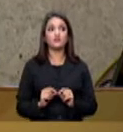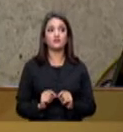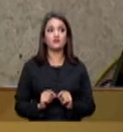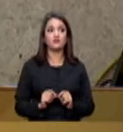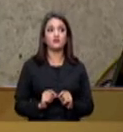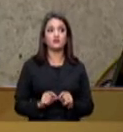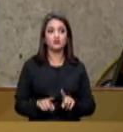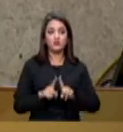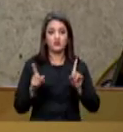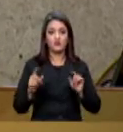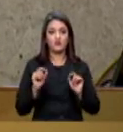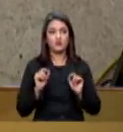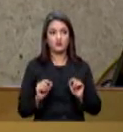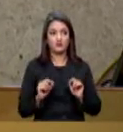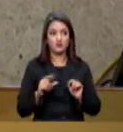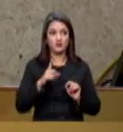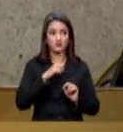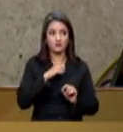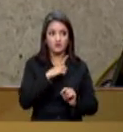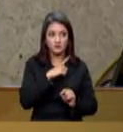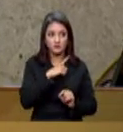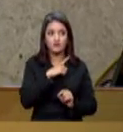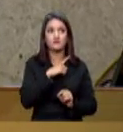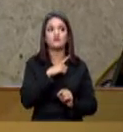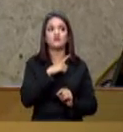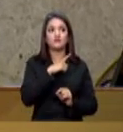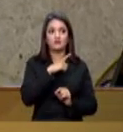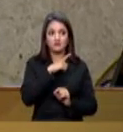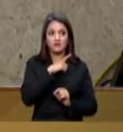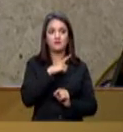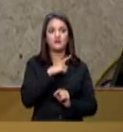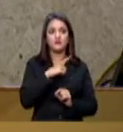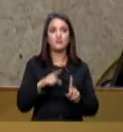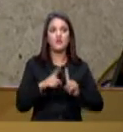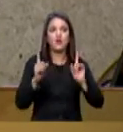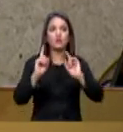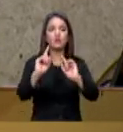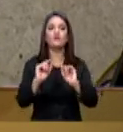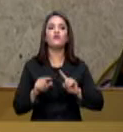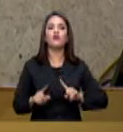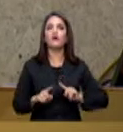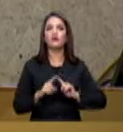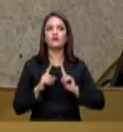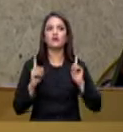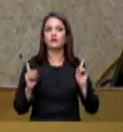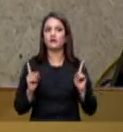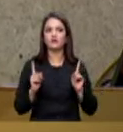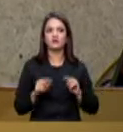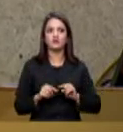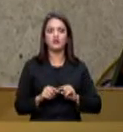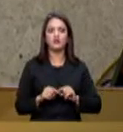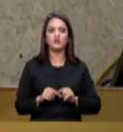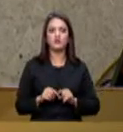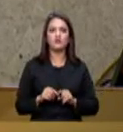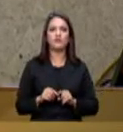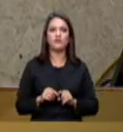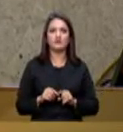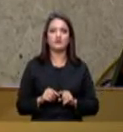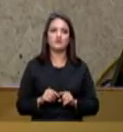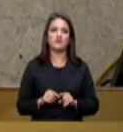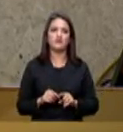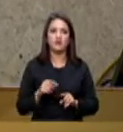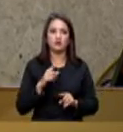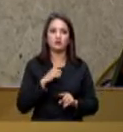dizer, da percepção da concessionária de que pode ser substituída após o termo contratual,